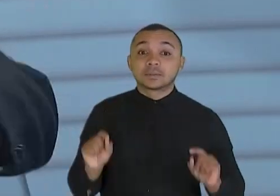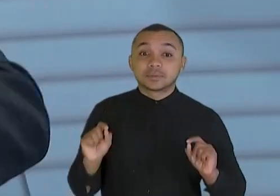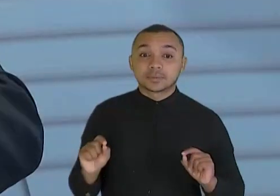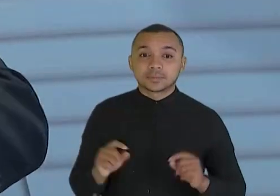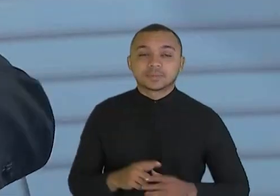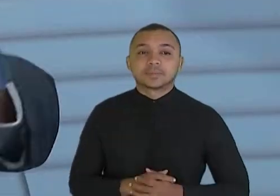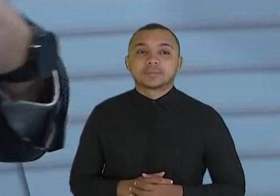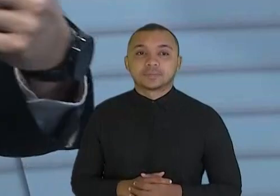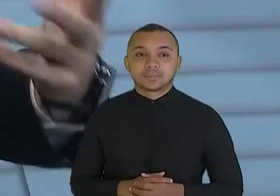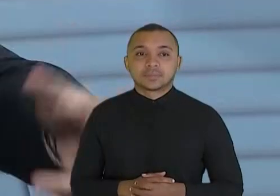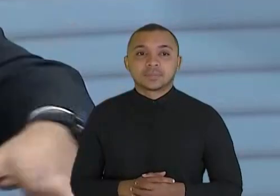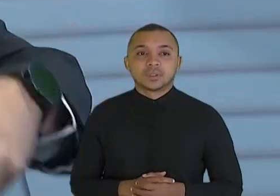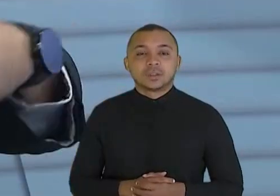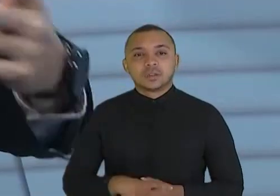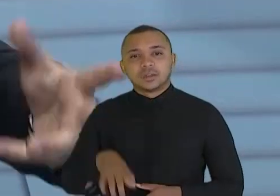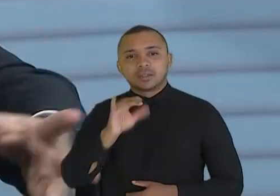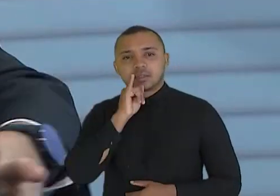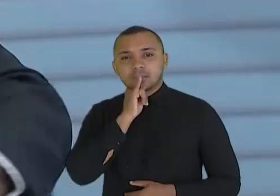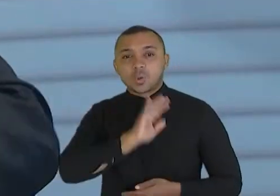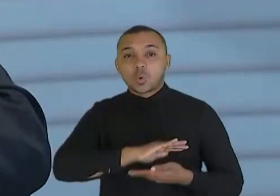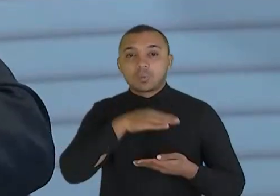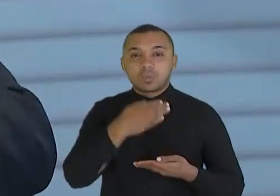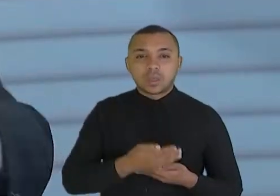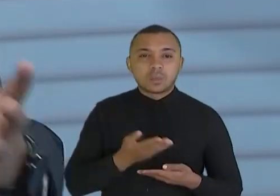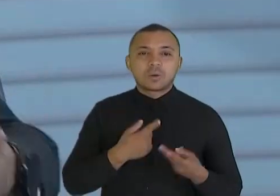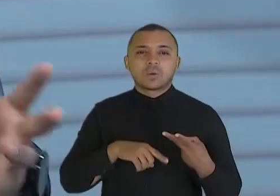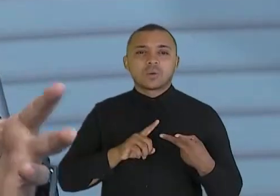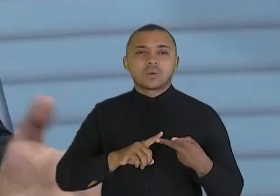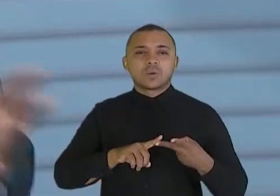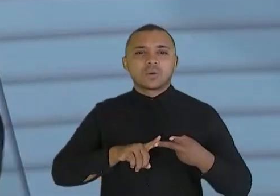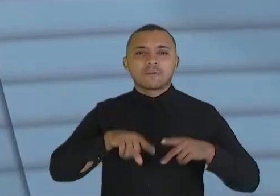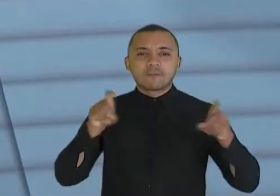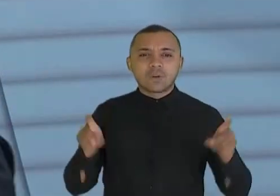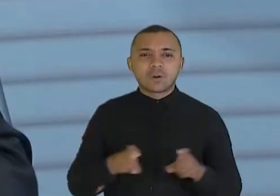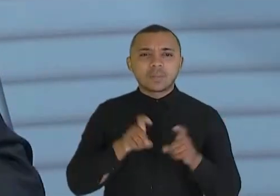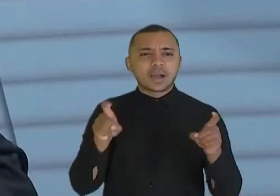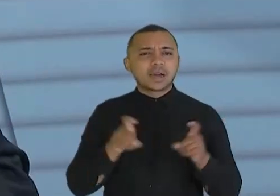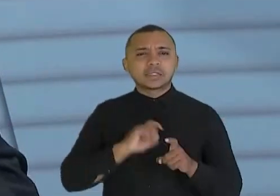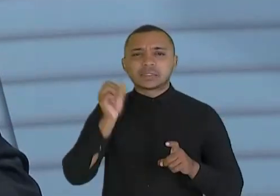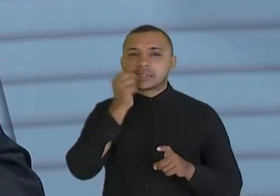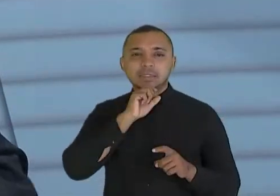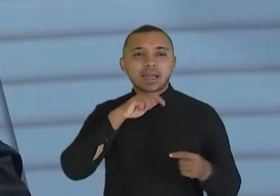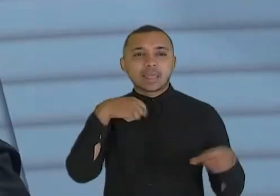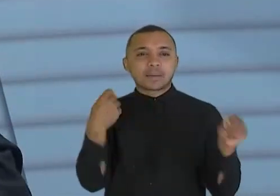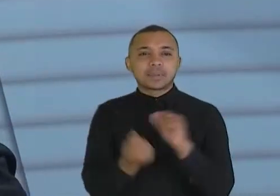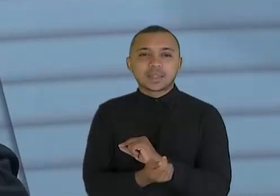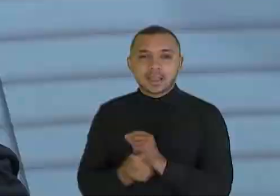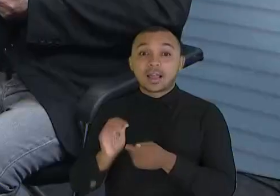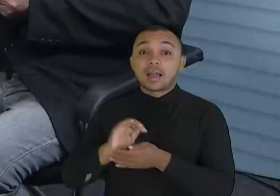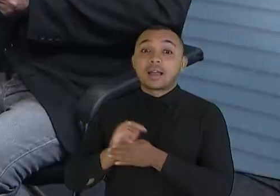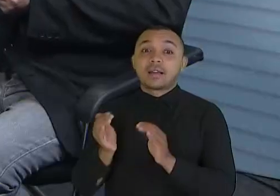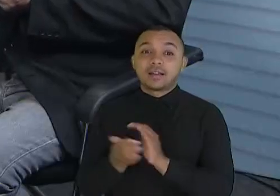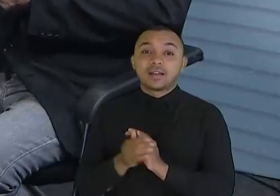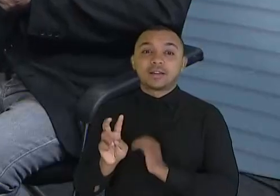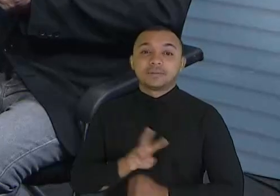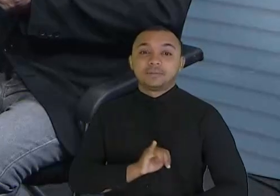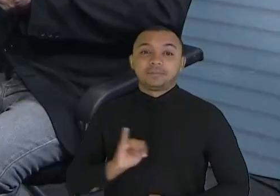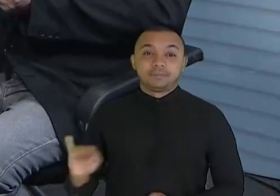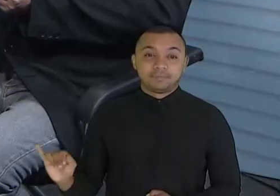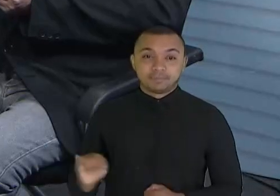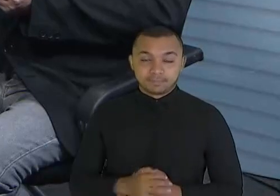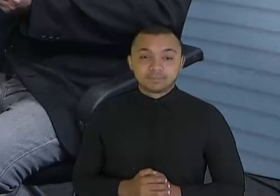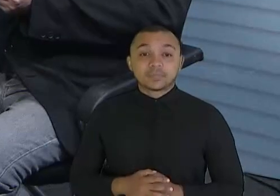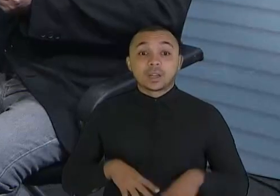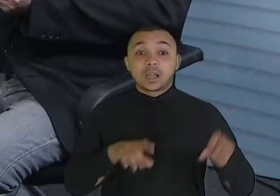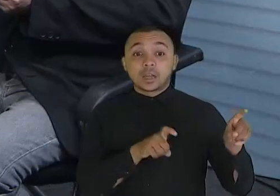com peças de computadores, notebook, coisa que foi descartada, que tem serventia, mas vira arte. Que belíssimo. Legal. Né? Que maravilha. E tem também a